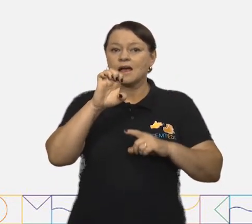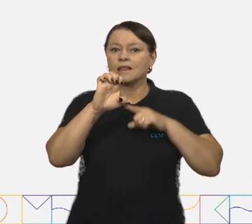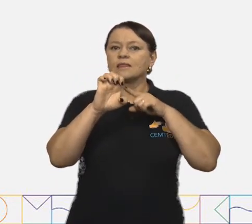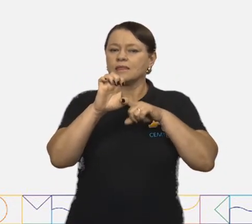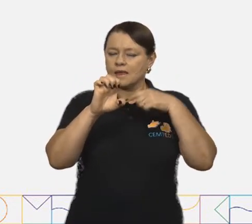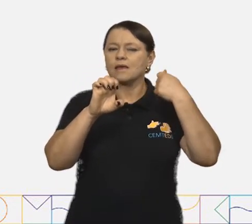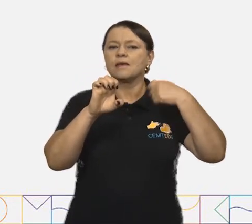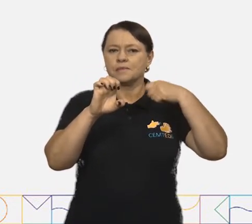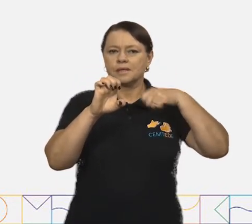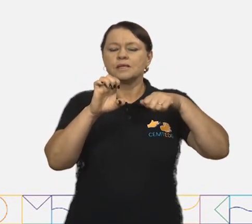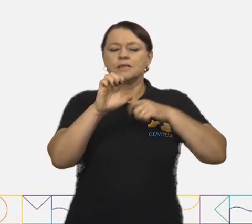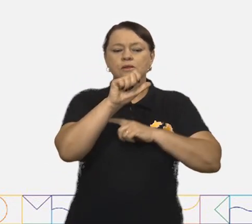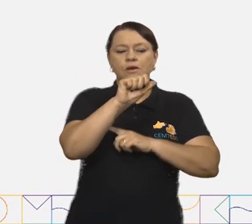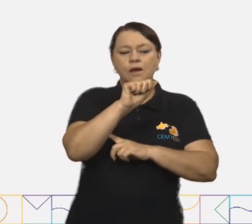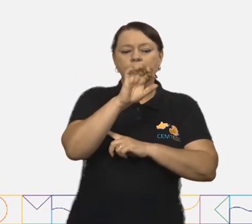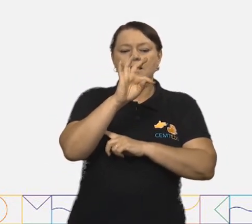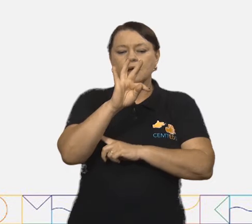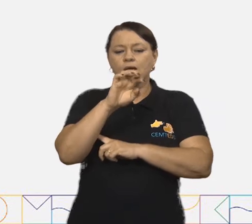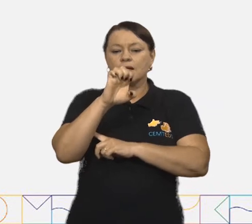tônica destas palavras?